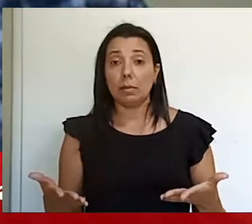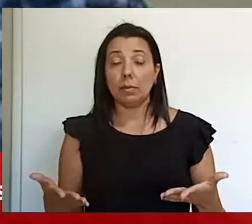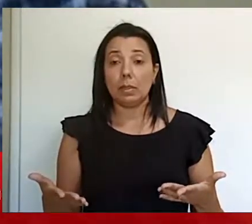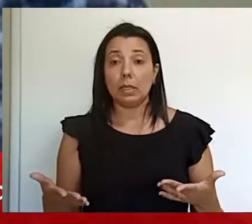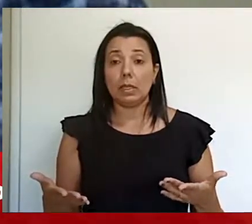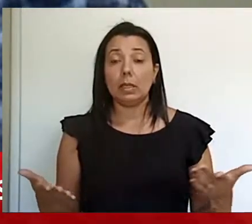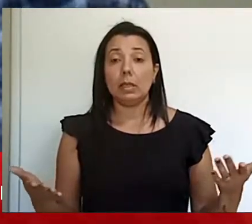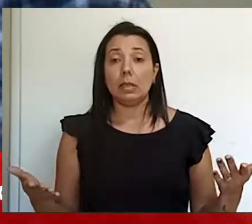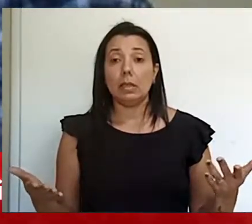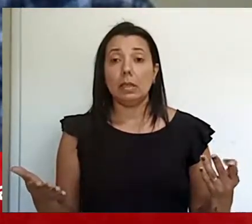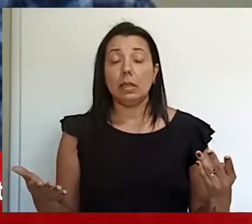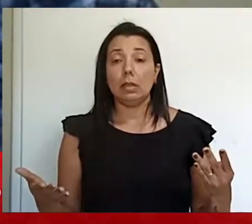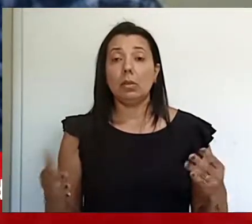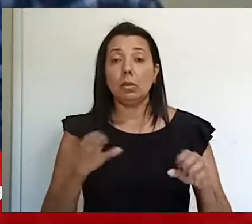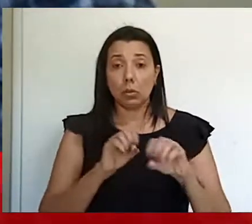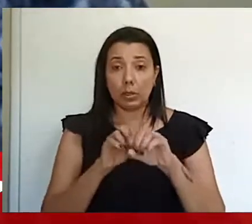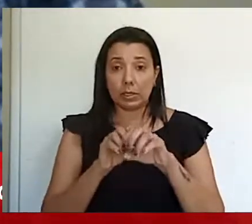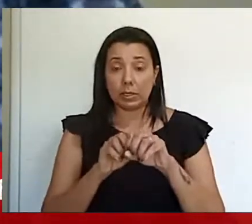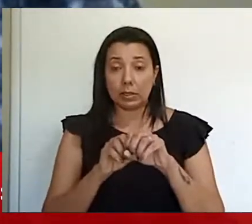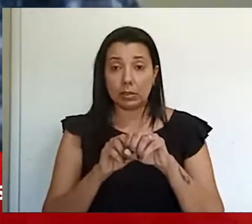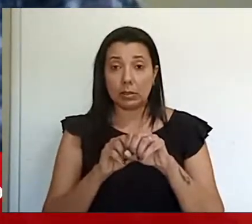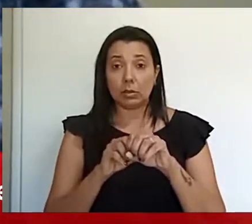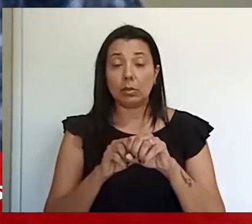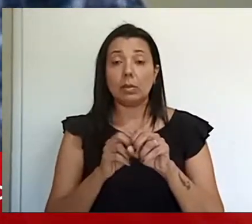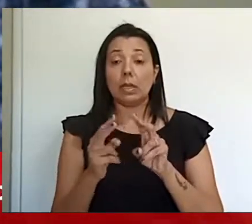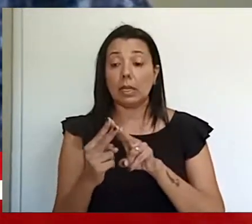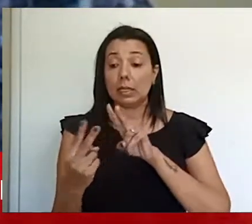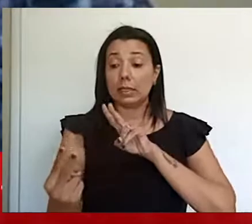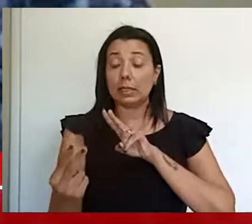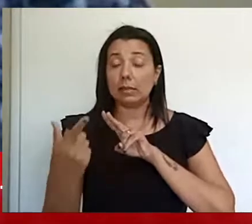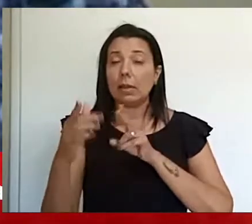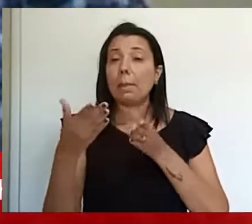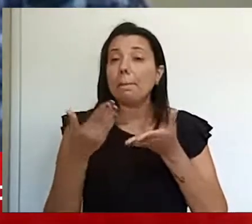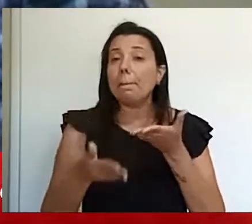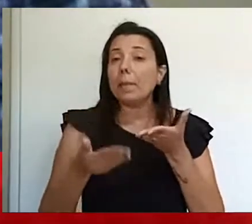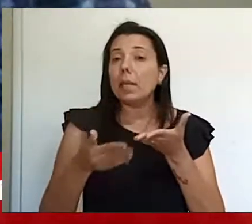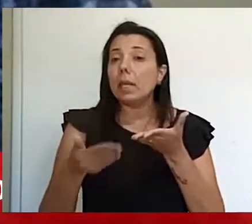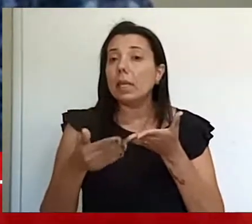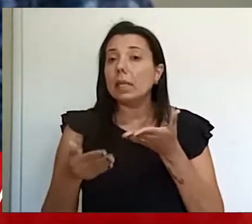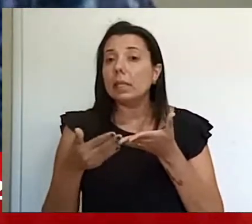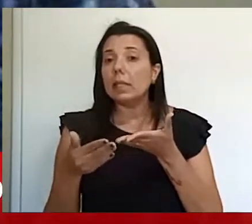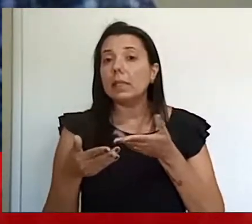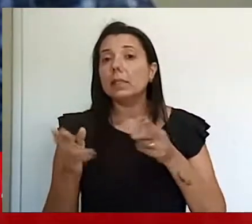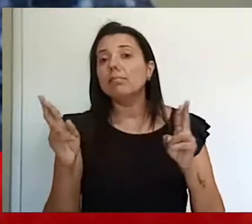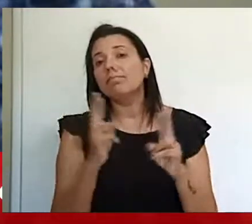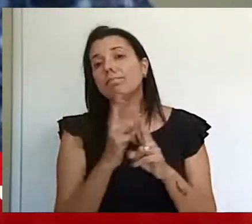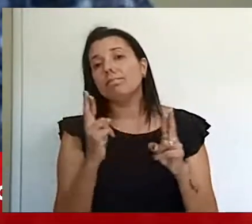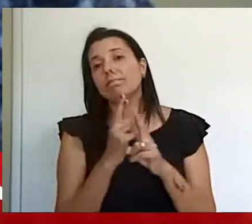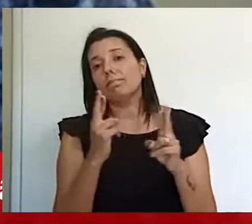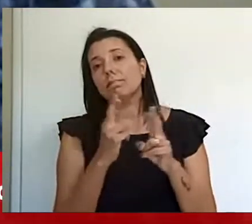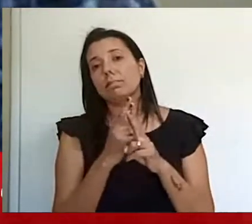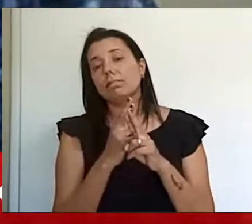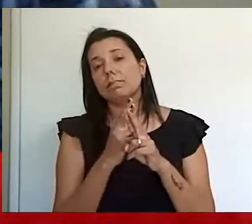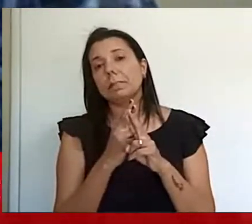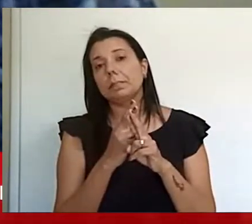a educação à distância, você vai perder, né, essa interação dos